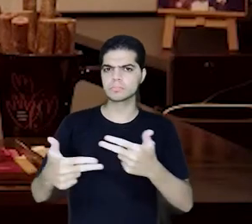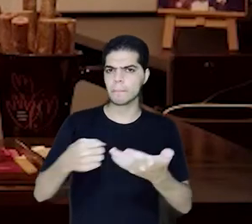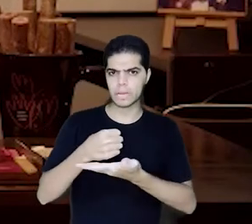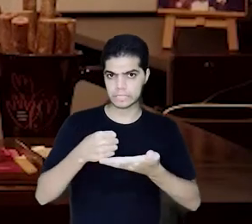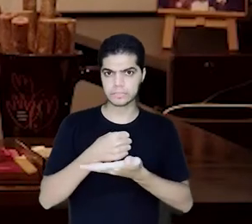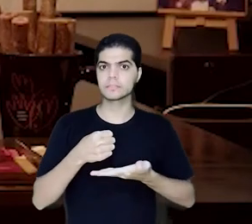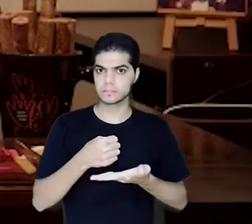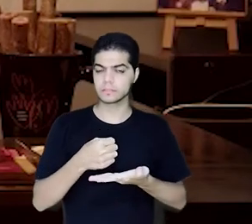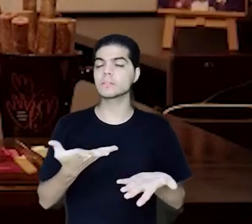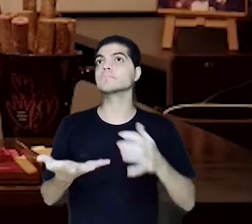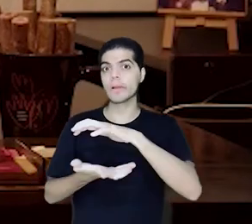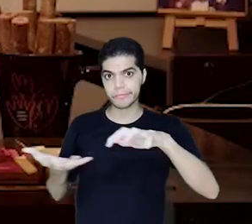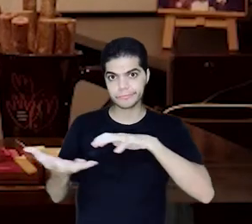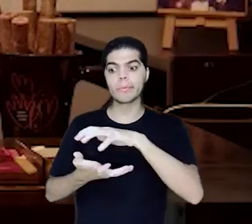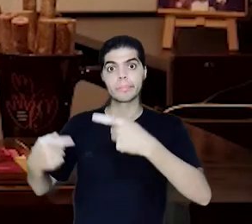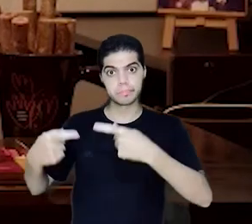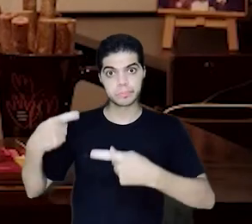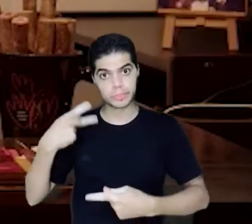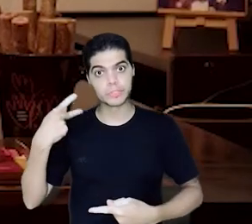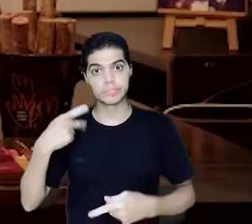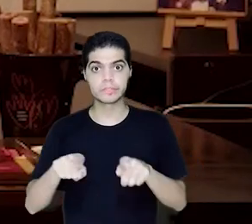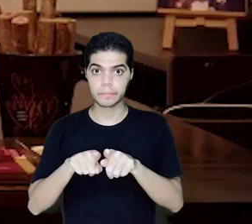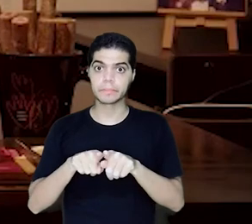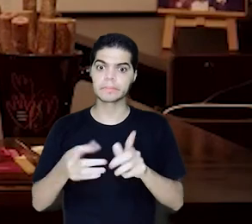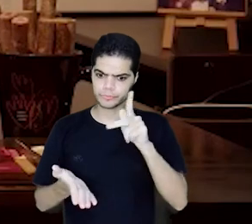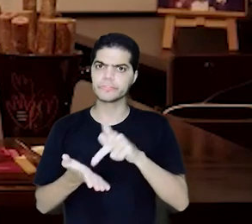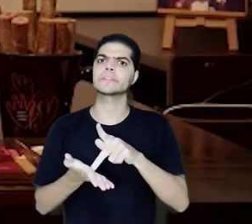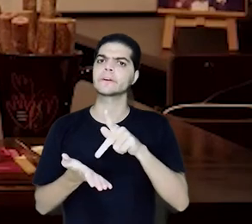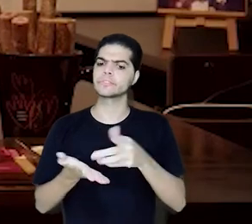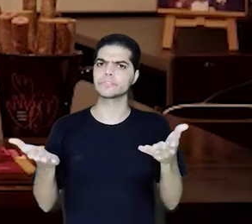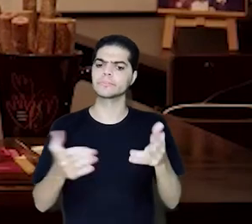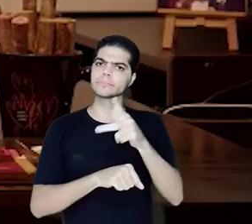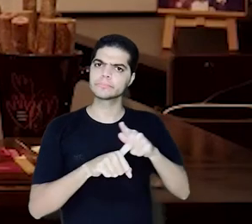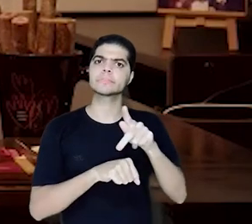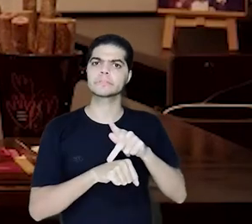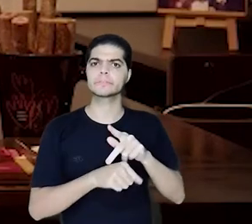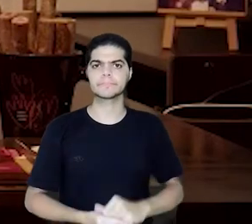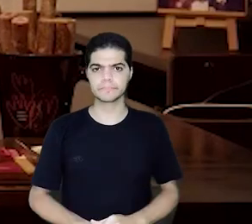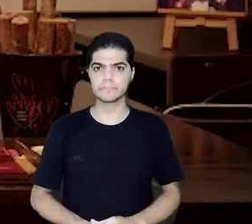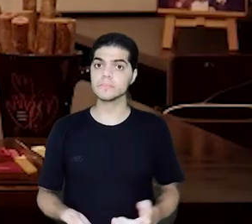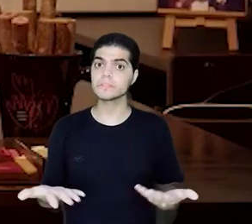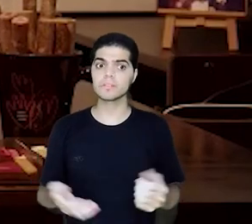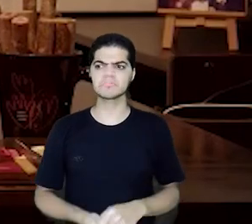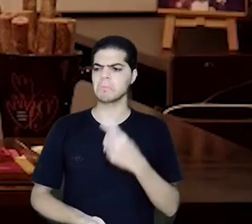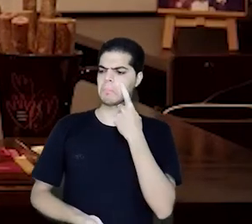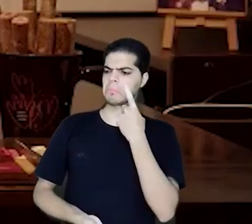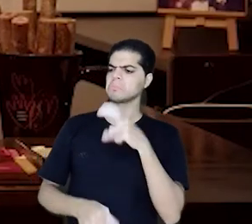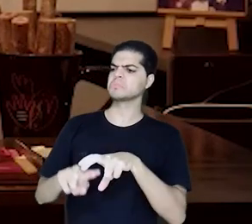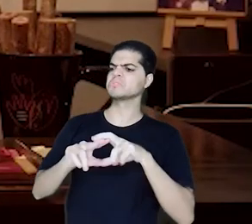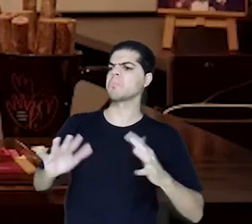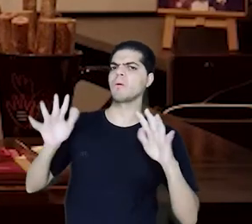são básicas. Uma reforma política, né? Reforma política para valer nesse país. Então, não vejo motivo